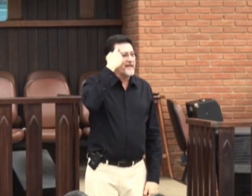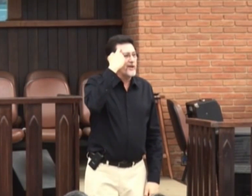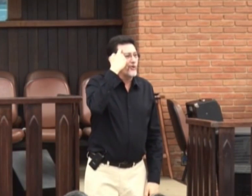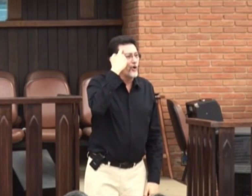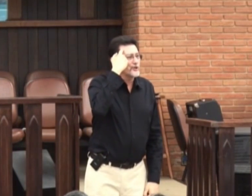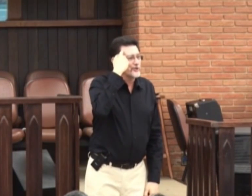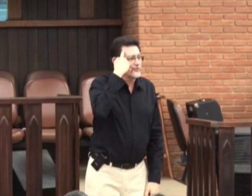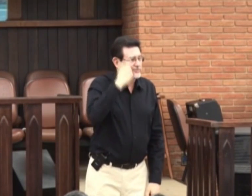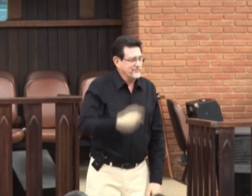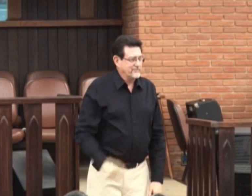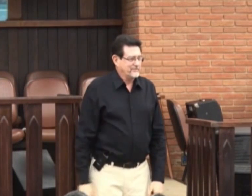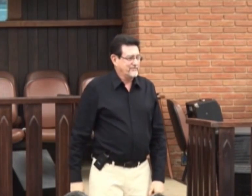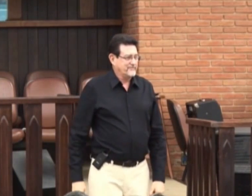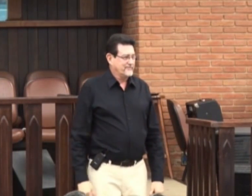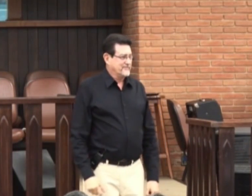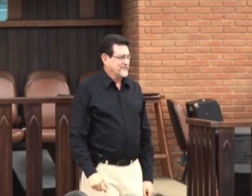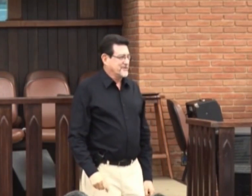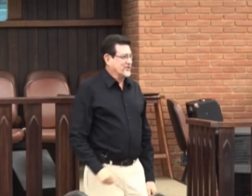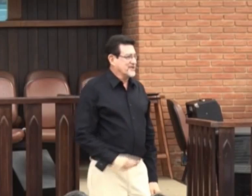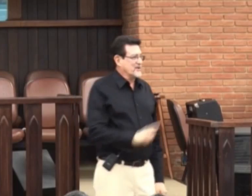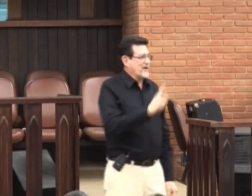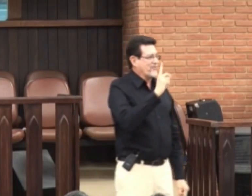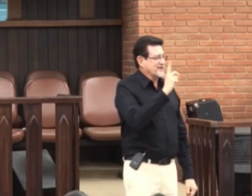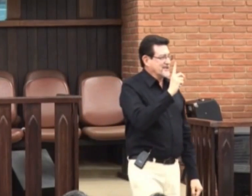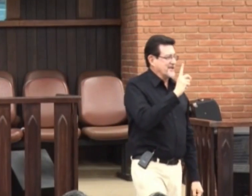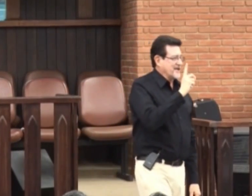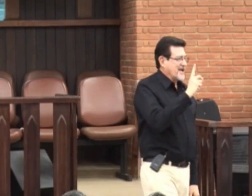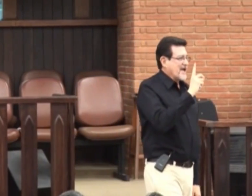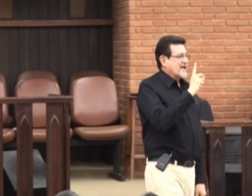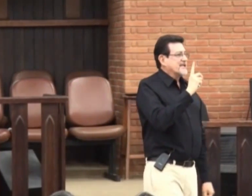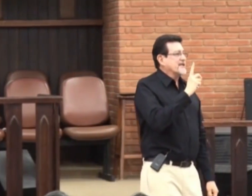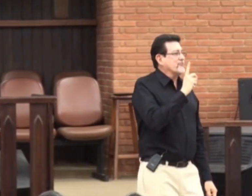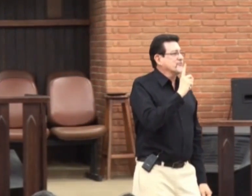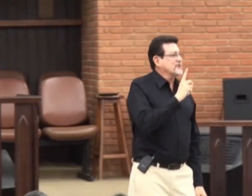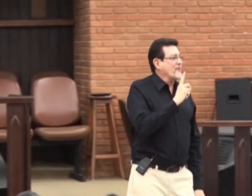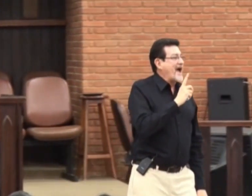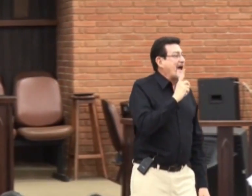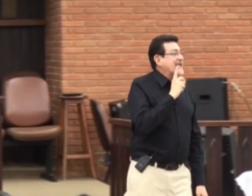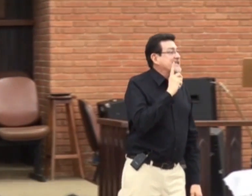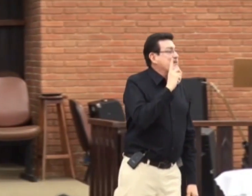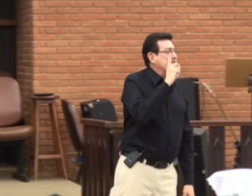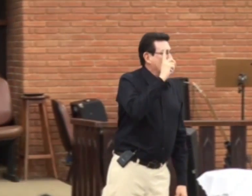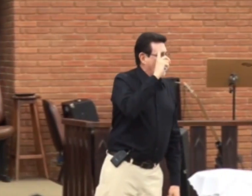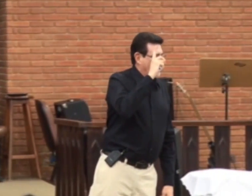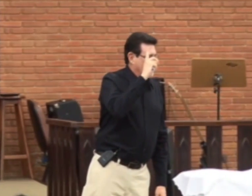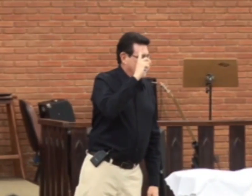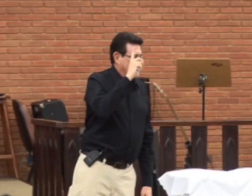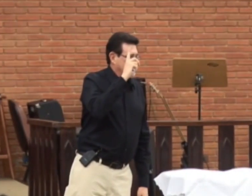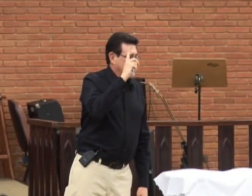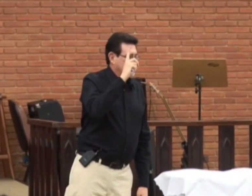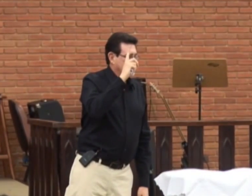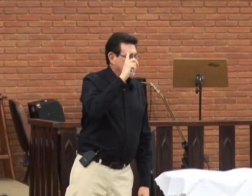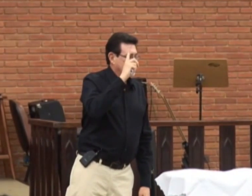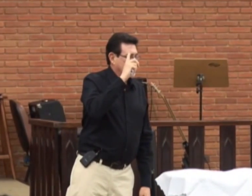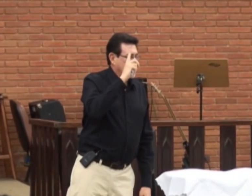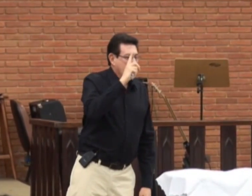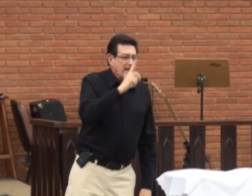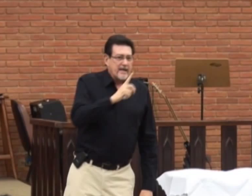Deus não é teológico. Deixa eu dizer uma coisa aqui. Deus não é acadêmico.